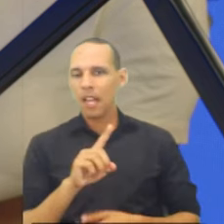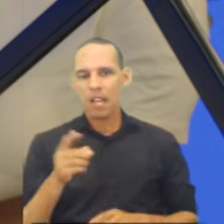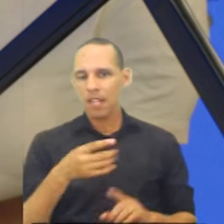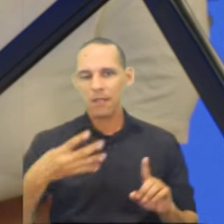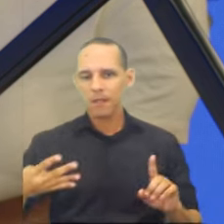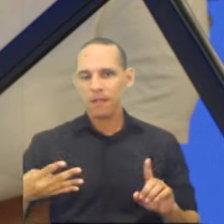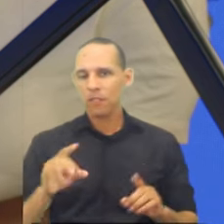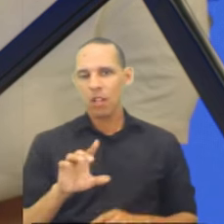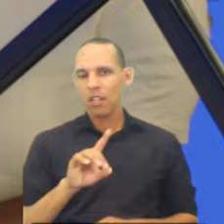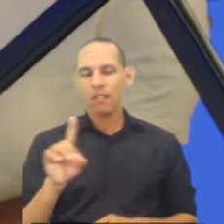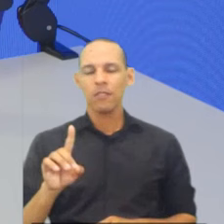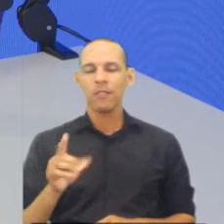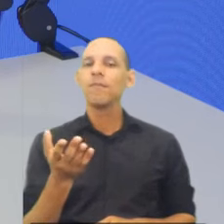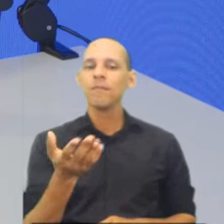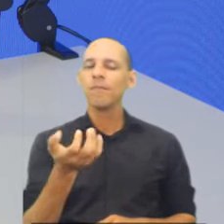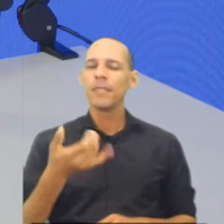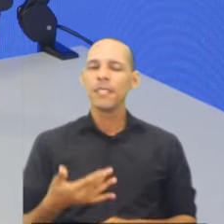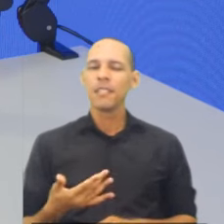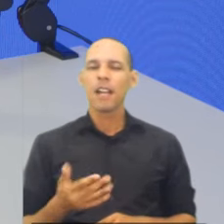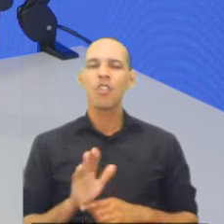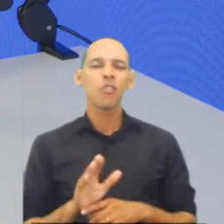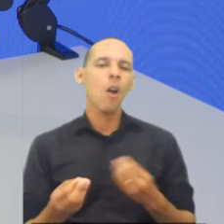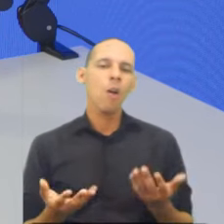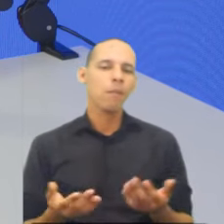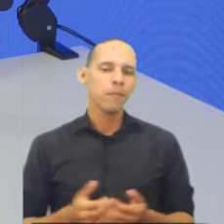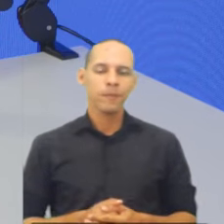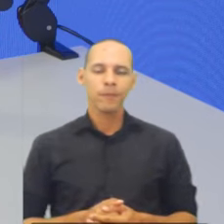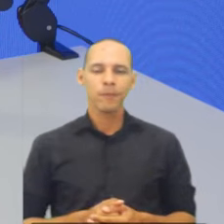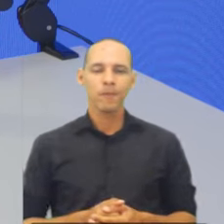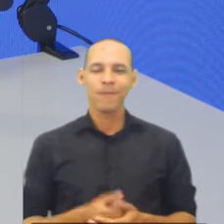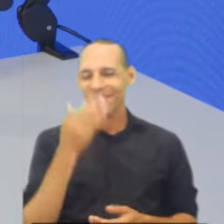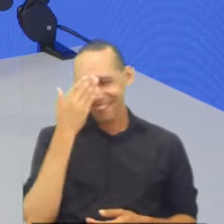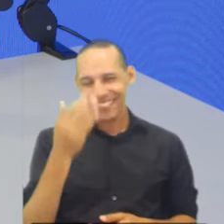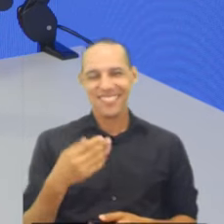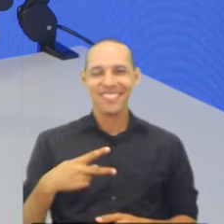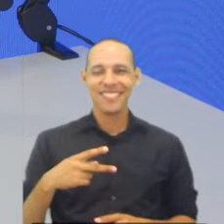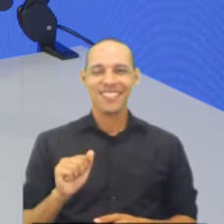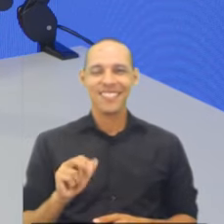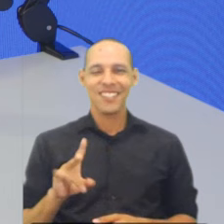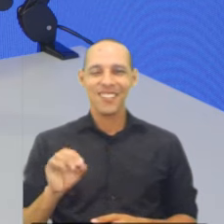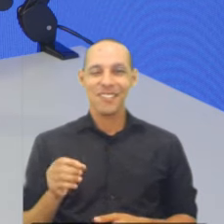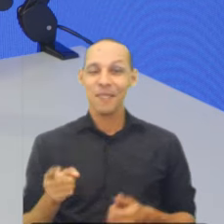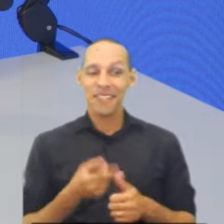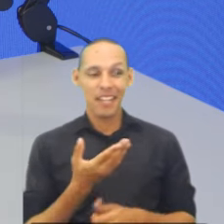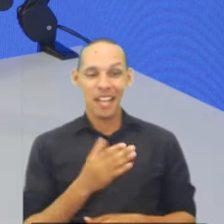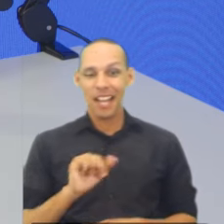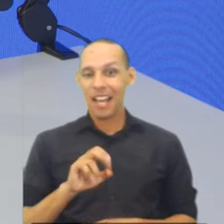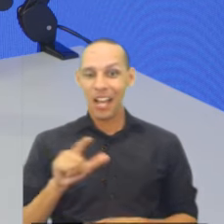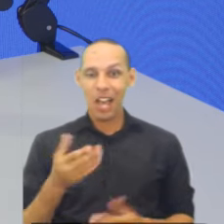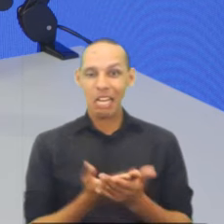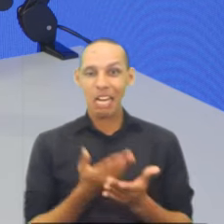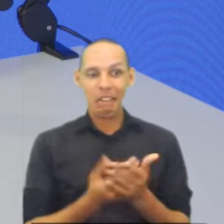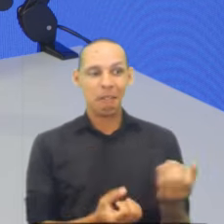da comunidade LGBT eh obrigado Paulo Depois dessa aula que a